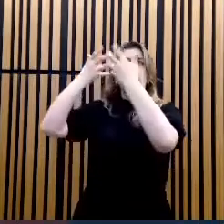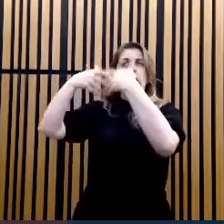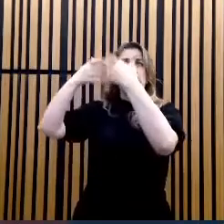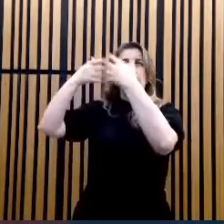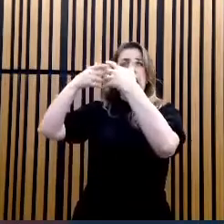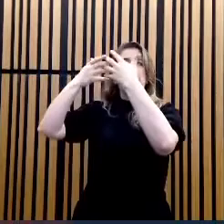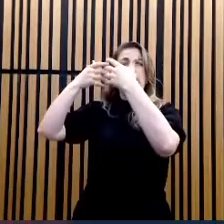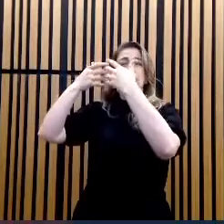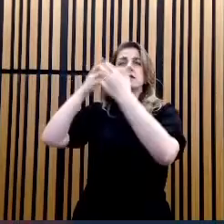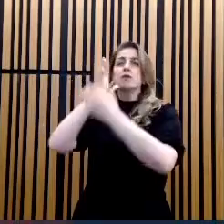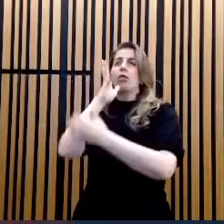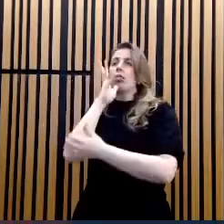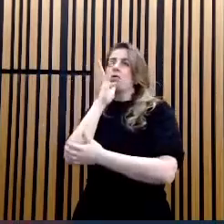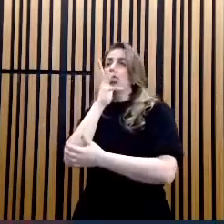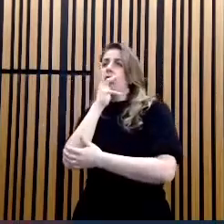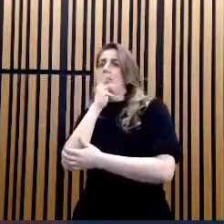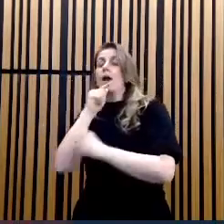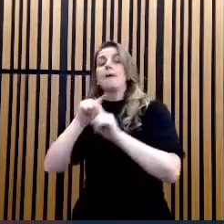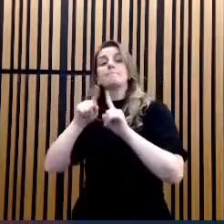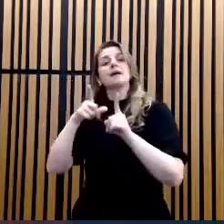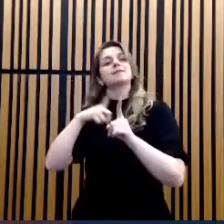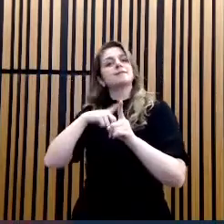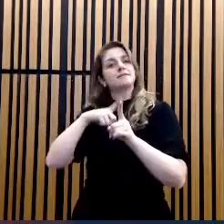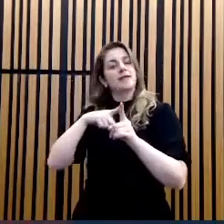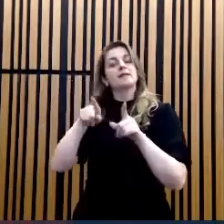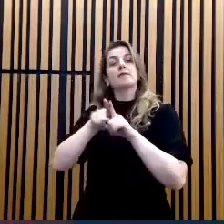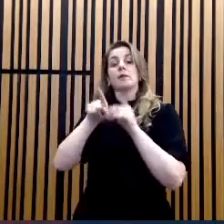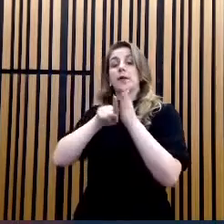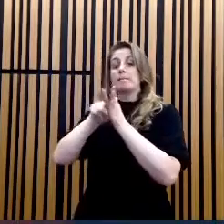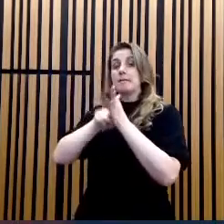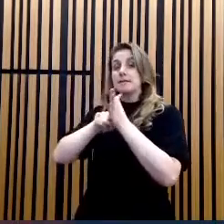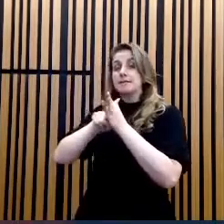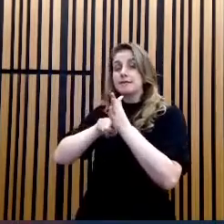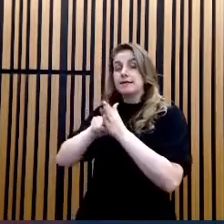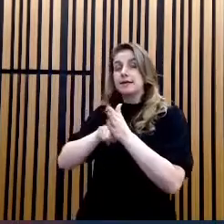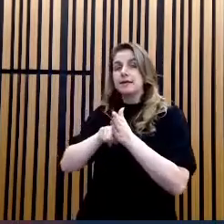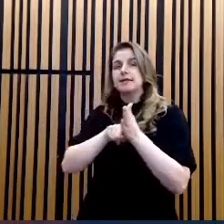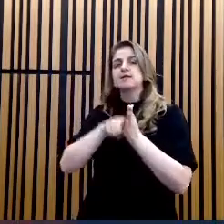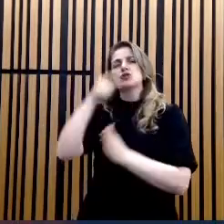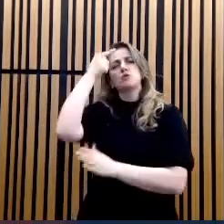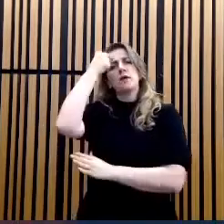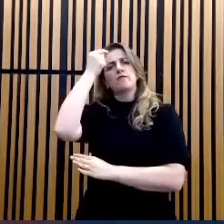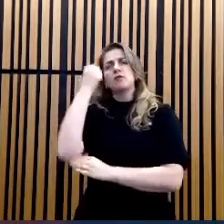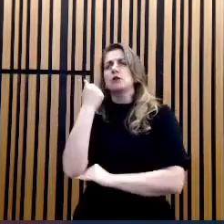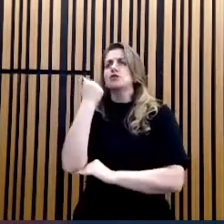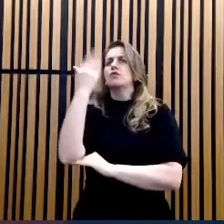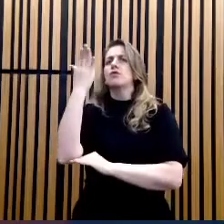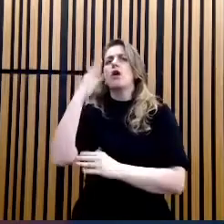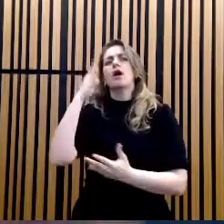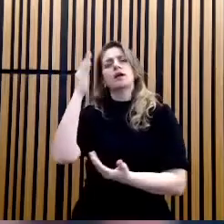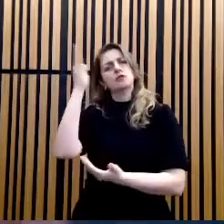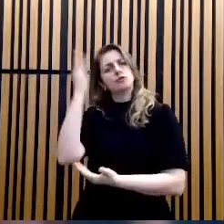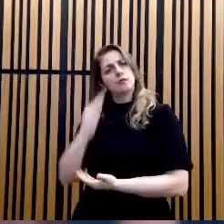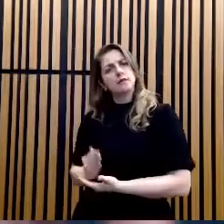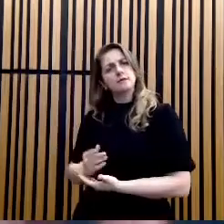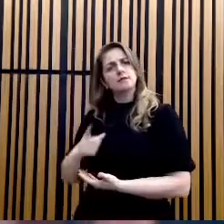mesmo tempo, tem uma pesquisa da Universidade de Berkeley que confirma que a gente chega no